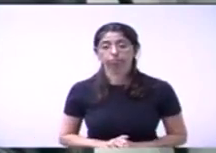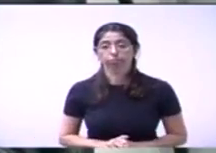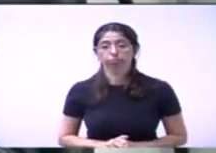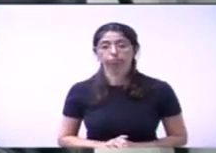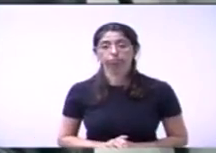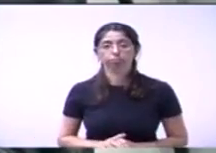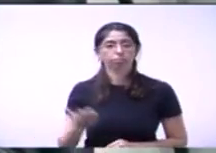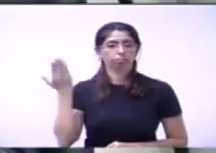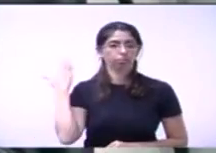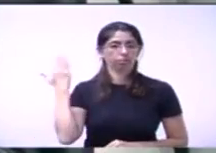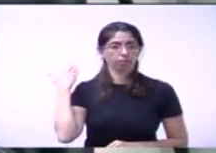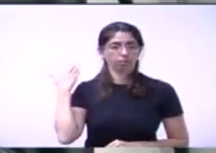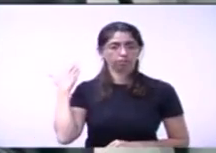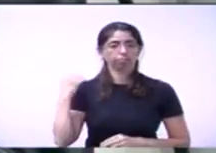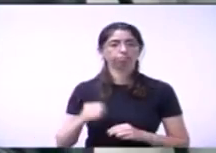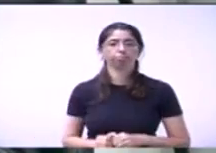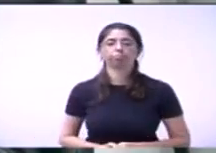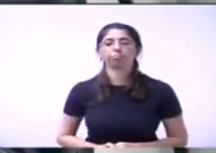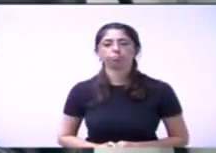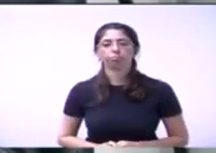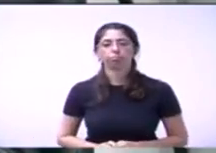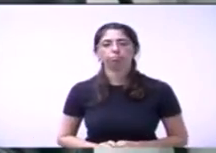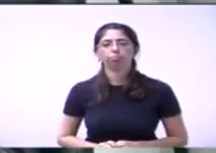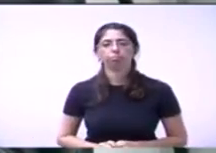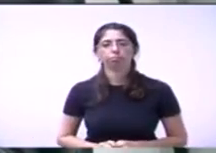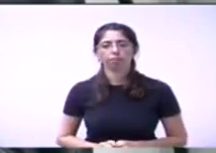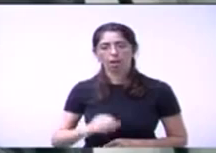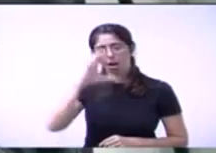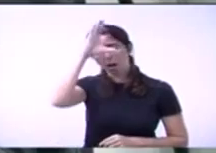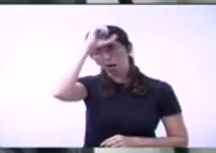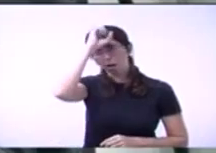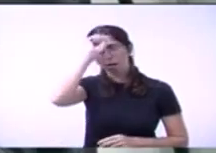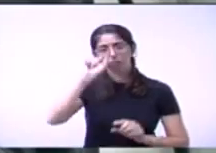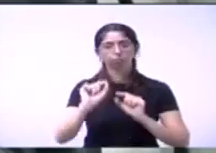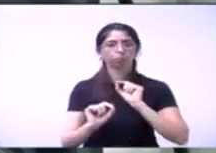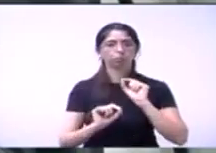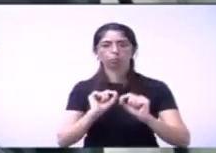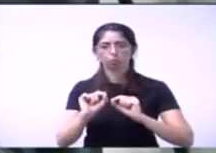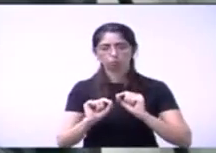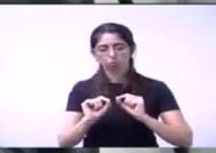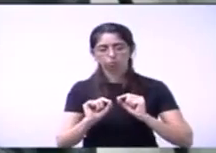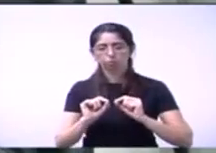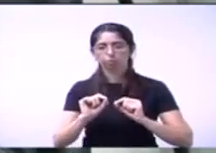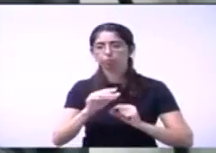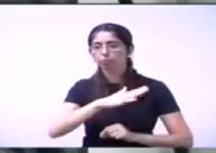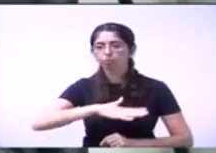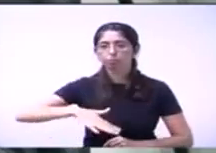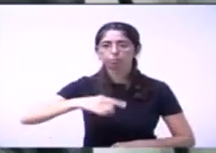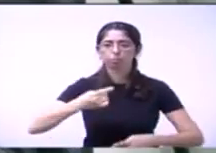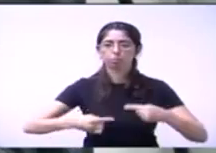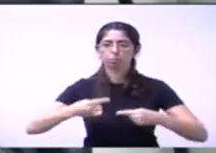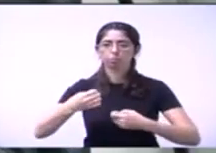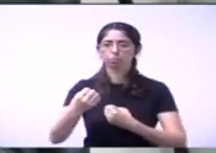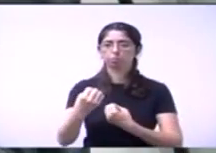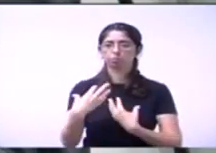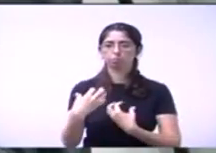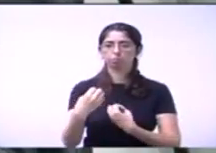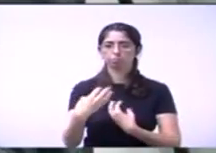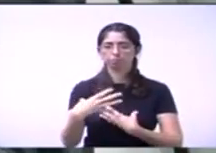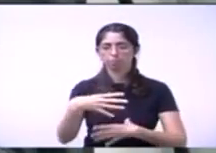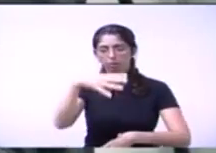Naquele momento, aprendi também algumas lições que a política me proporcionou. E